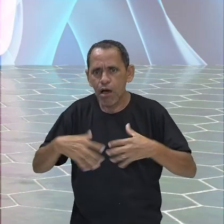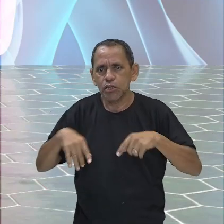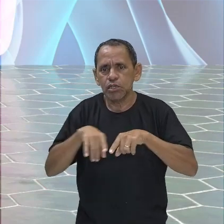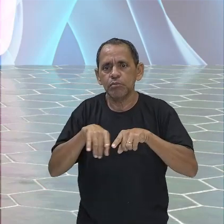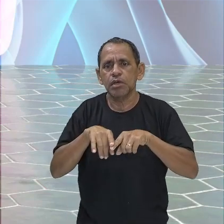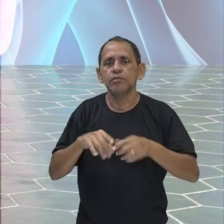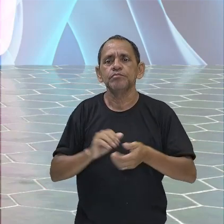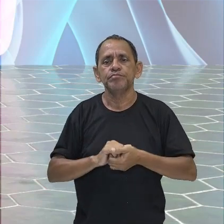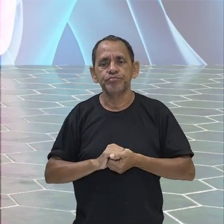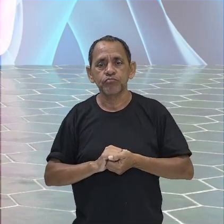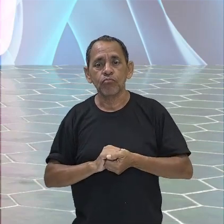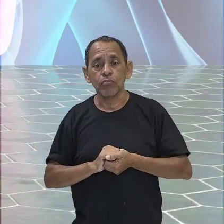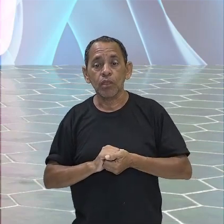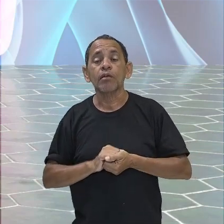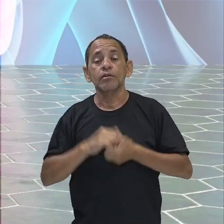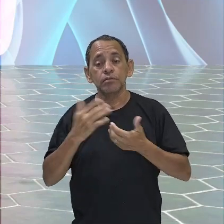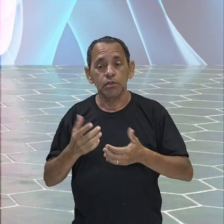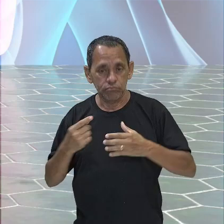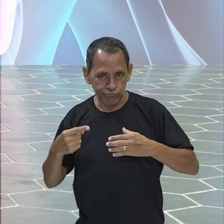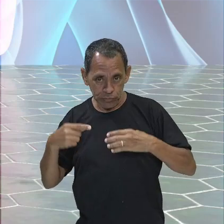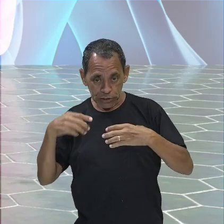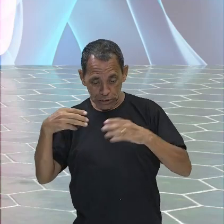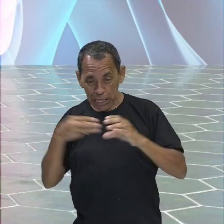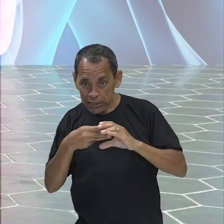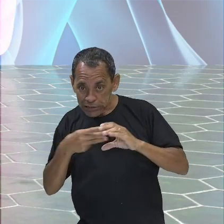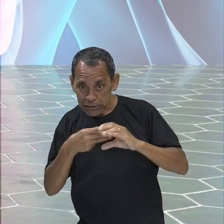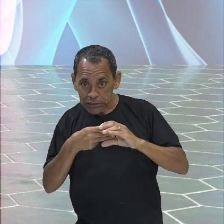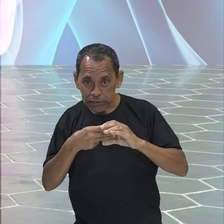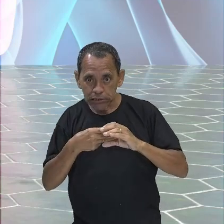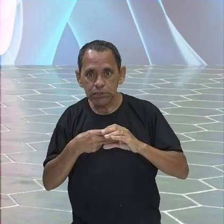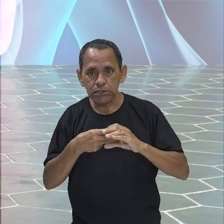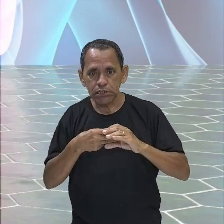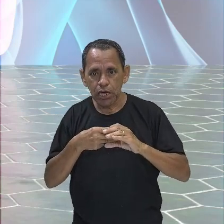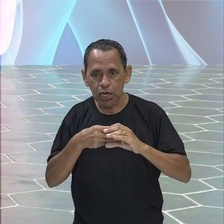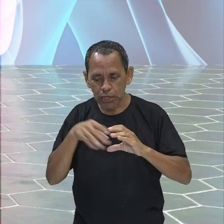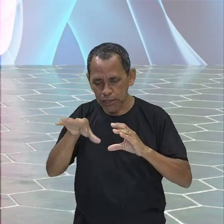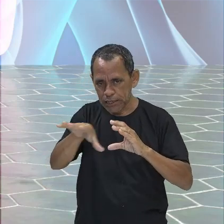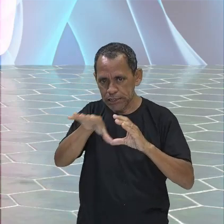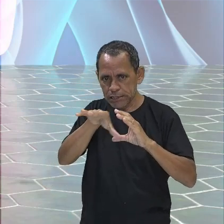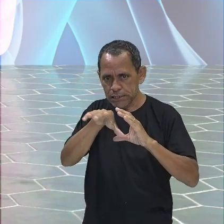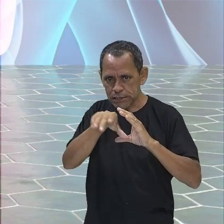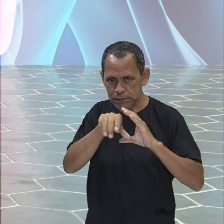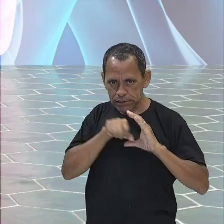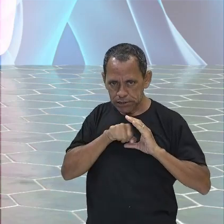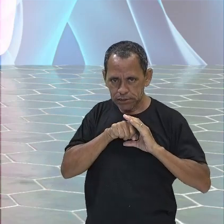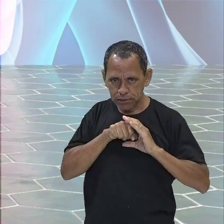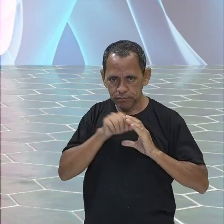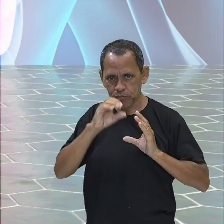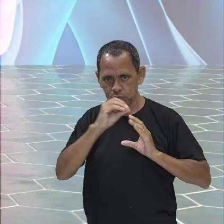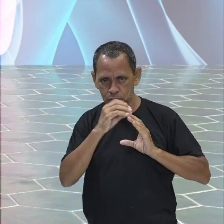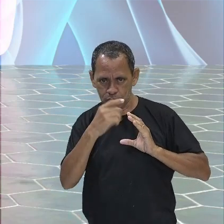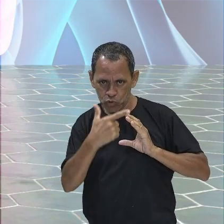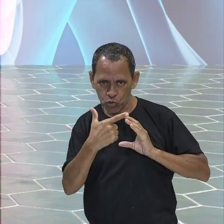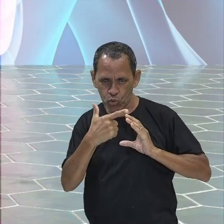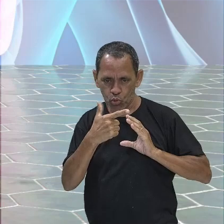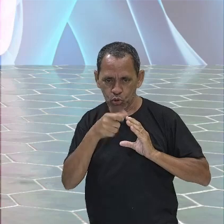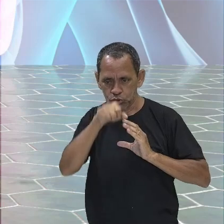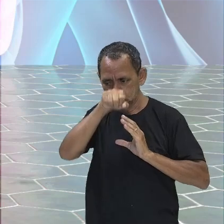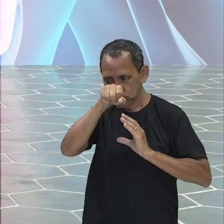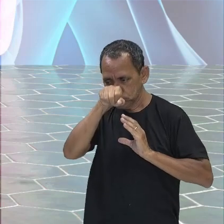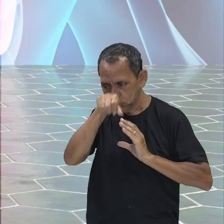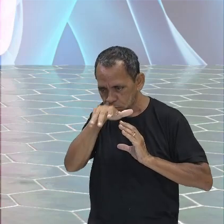vai haver deixar o oxigênio e receber o gás carbônico, né, o CO2, dióxido de carbono,